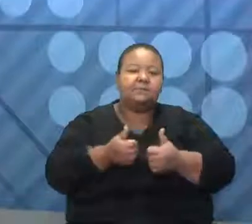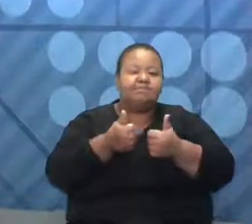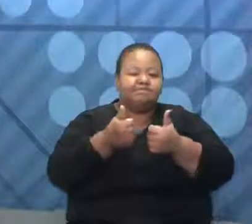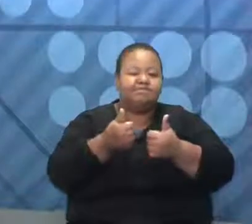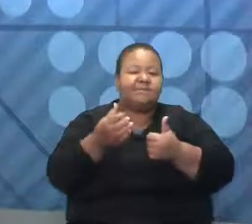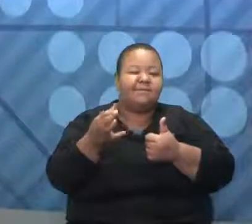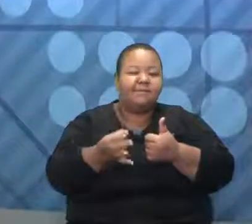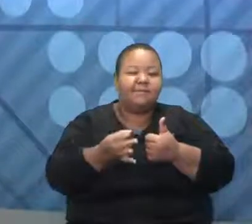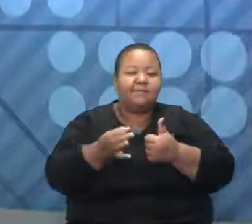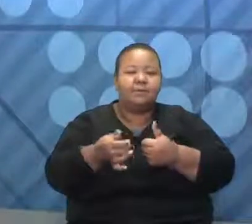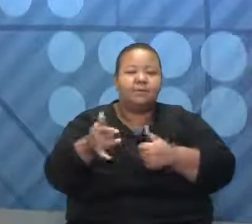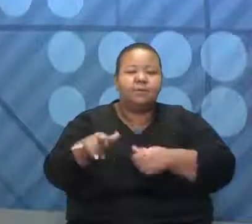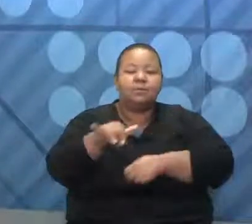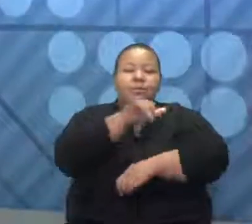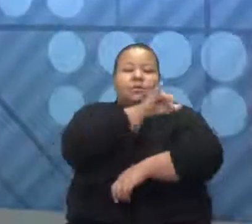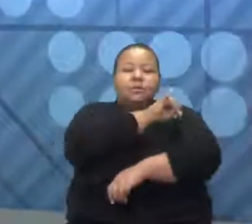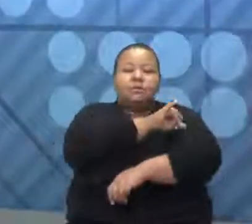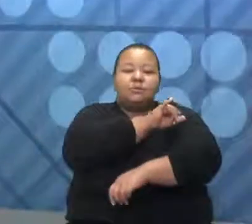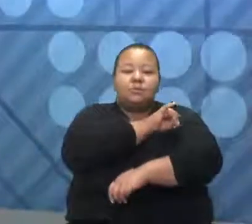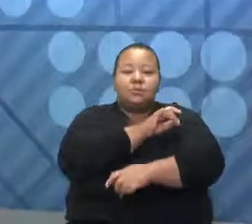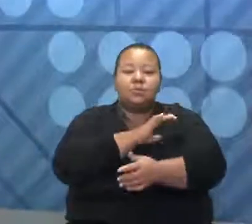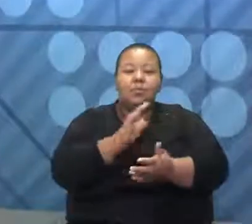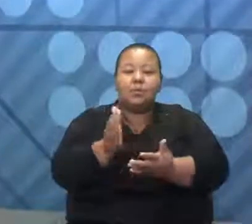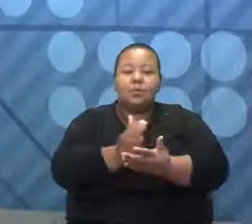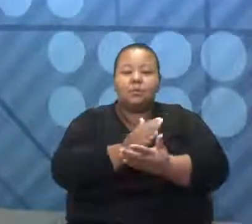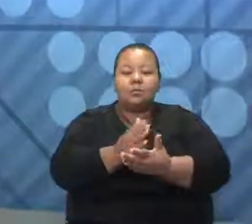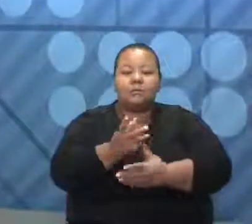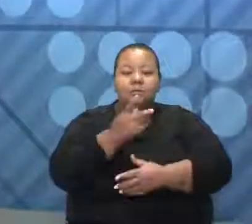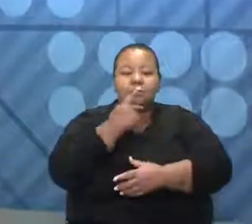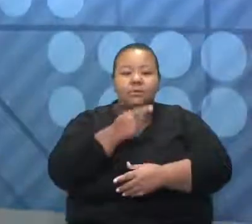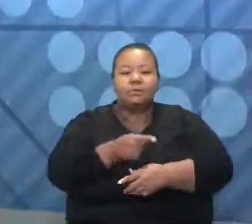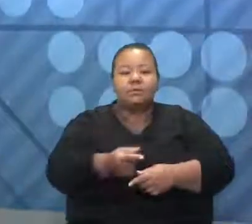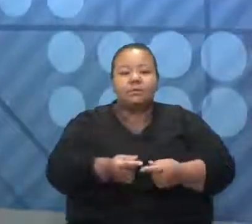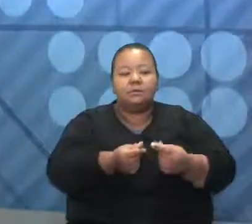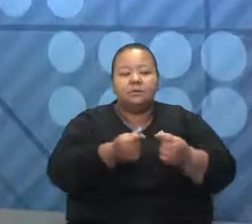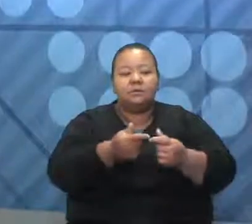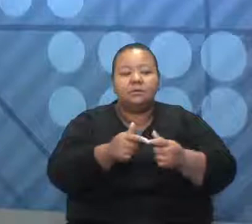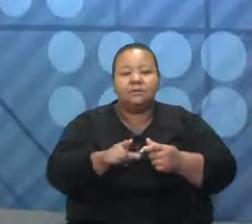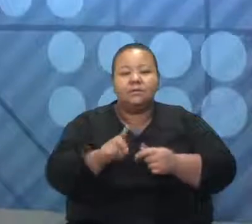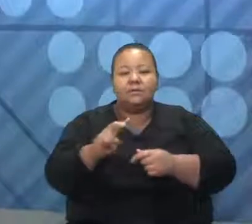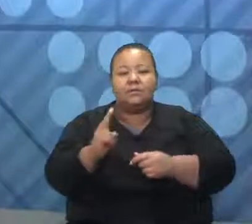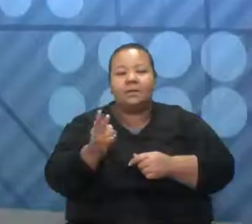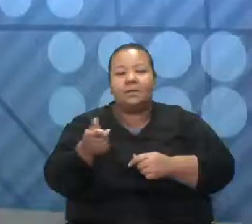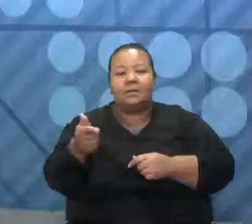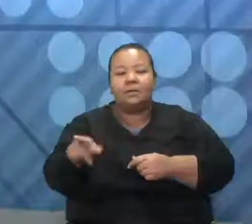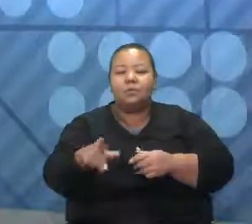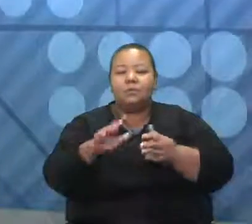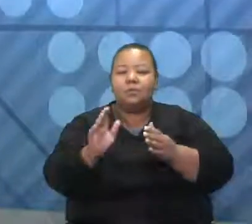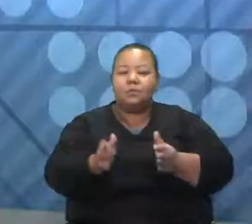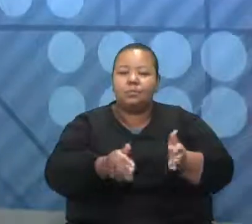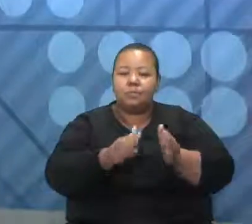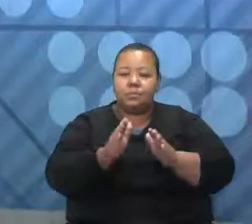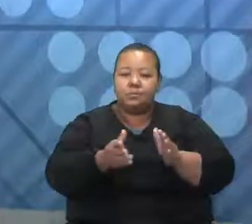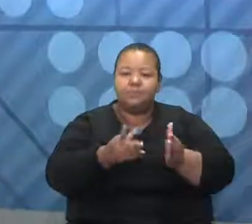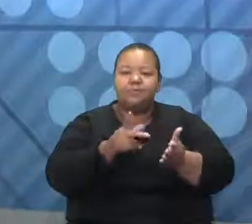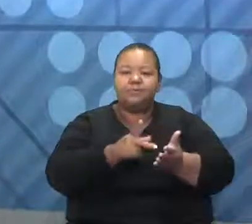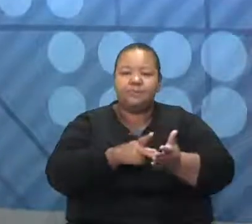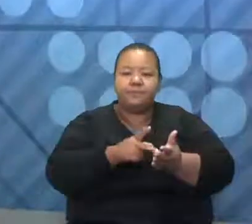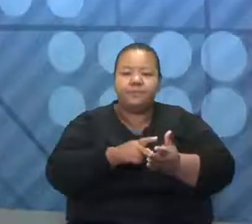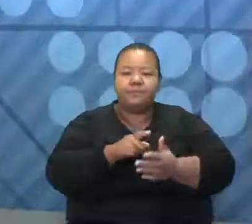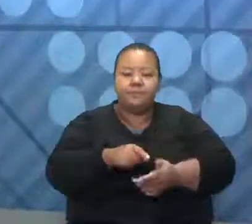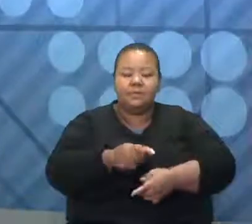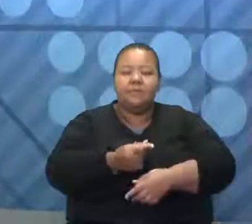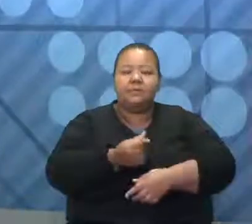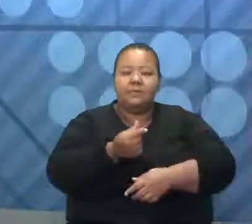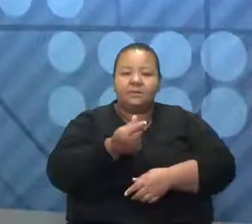Perfeito. Rio de Janeiro, alguns alunos falaram sobre financeiro, RH e outros falaram produção. Realmente, financeiro é